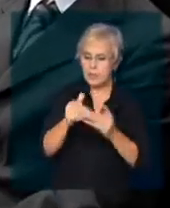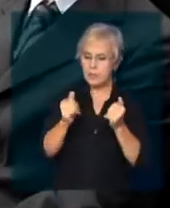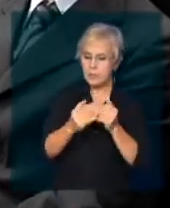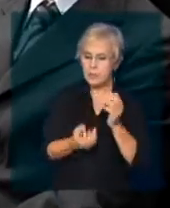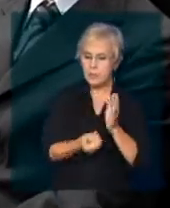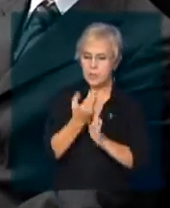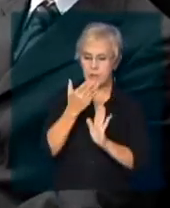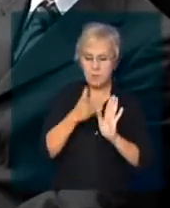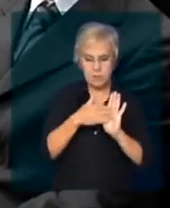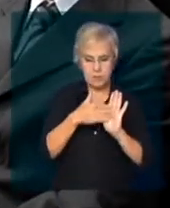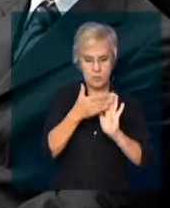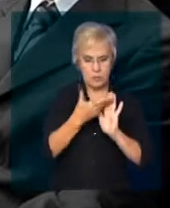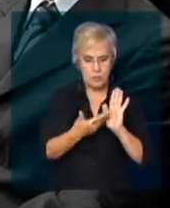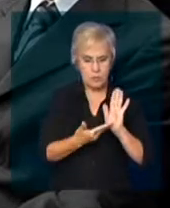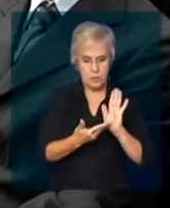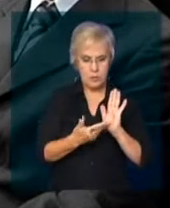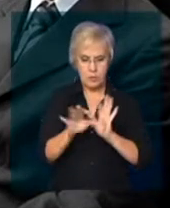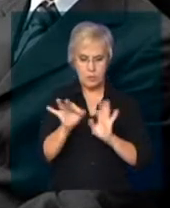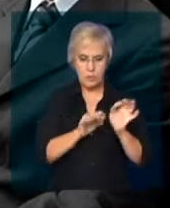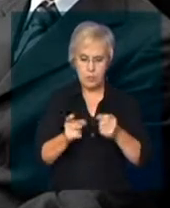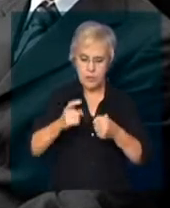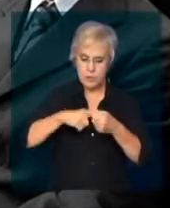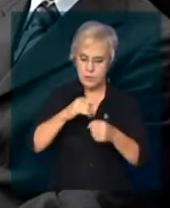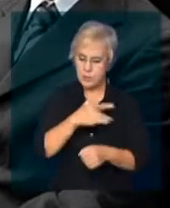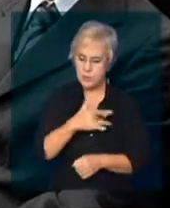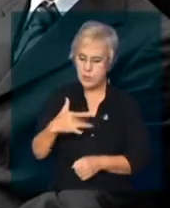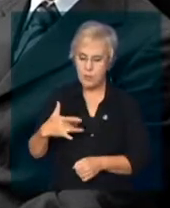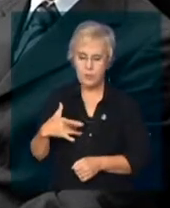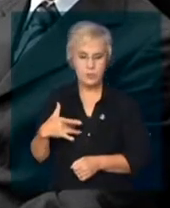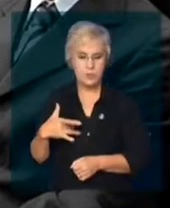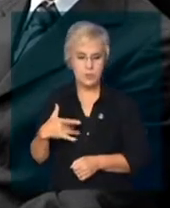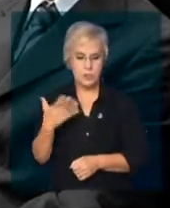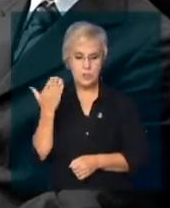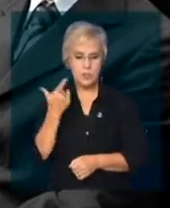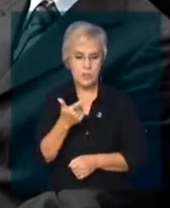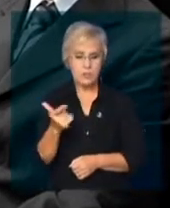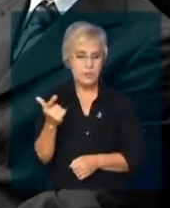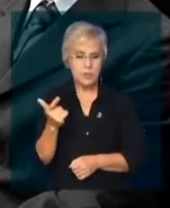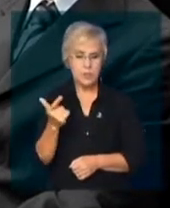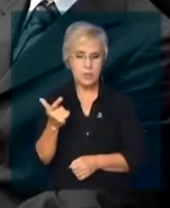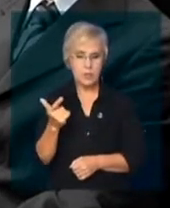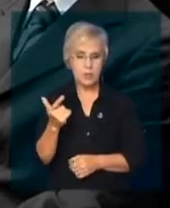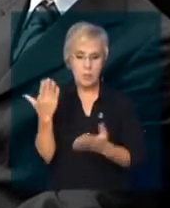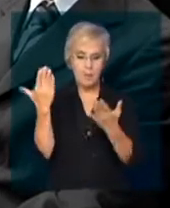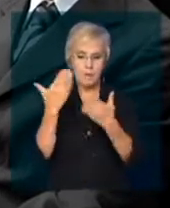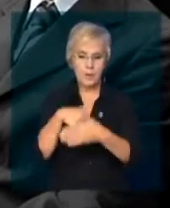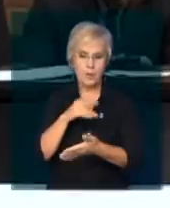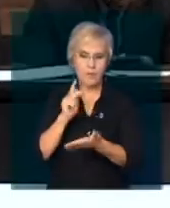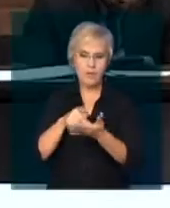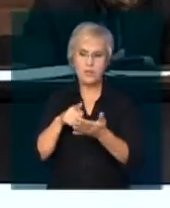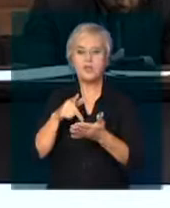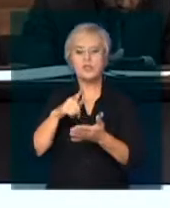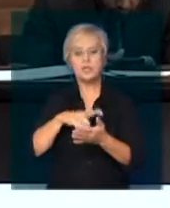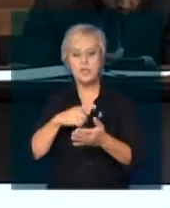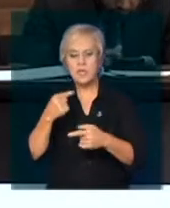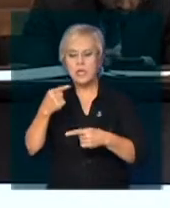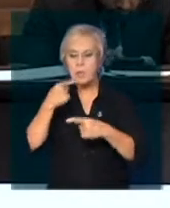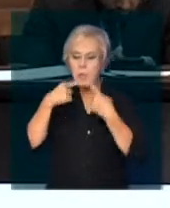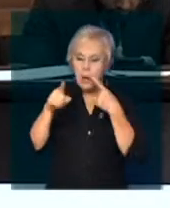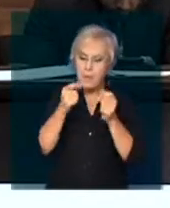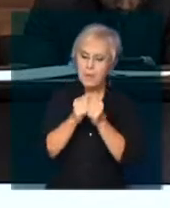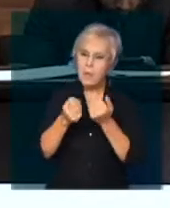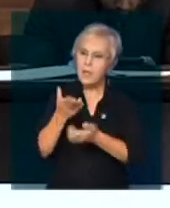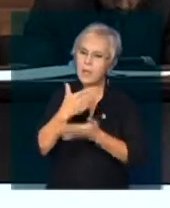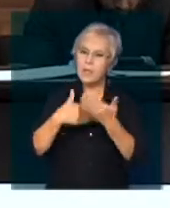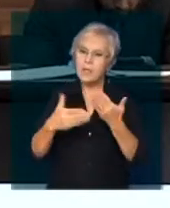melhor, a proposta de CPI para os planos de saúde, ela não detinha fato determinado. São contestações a conjunto de ações